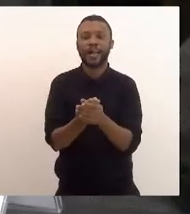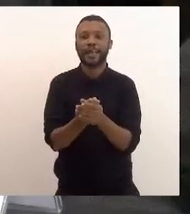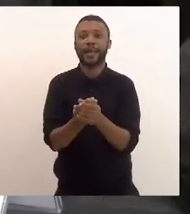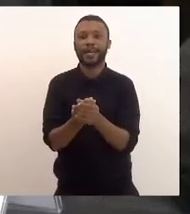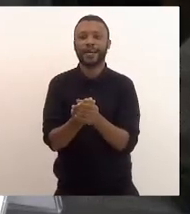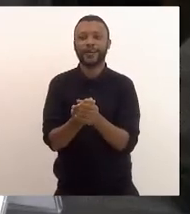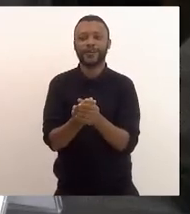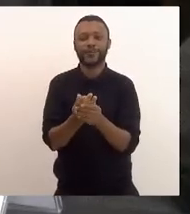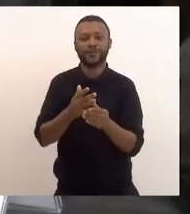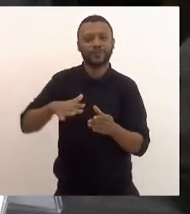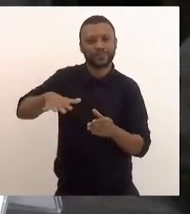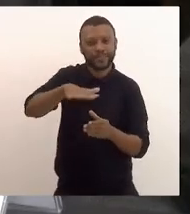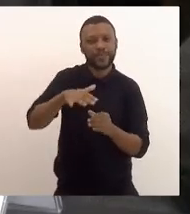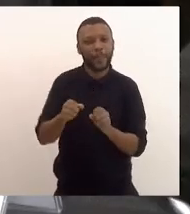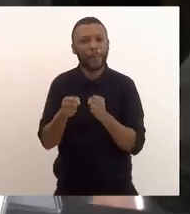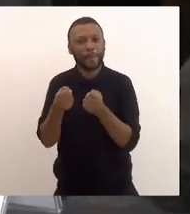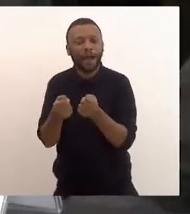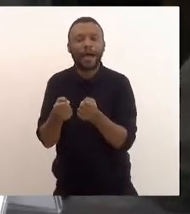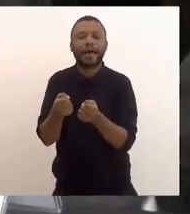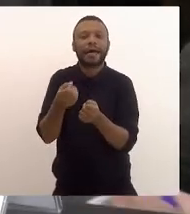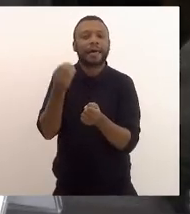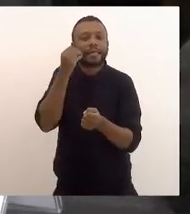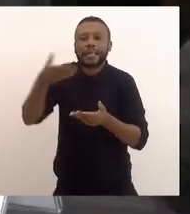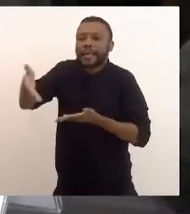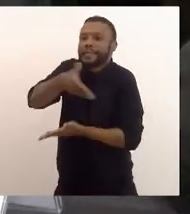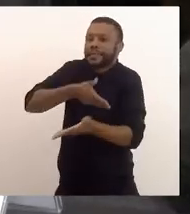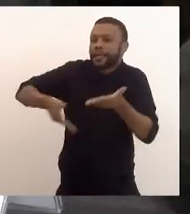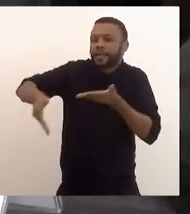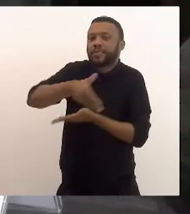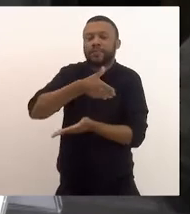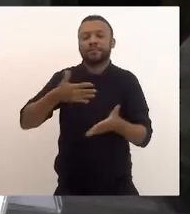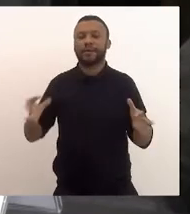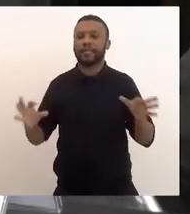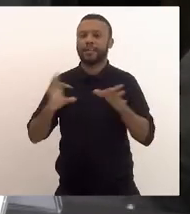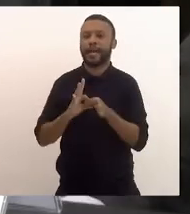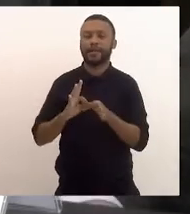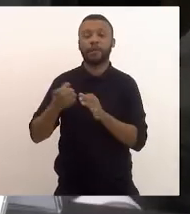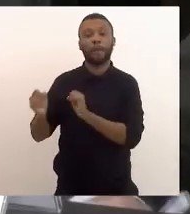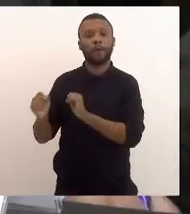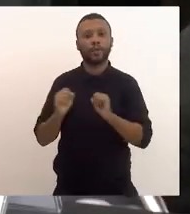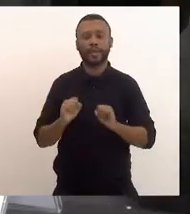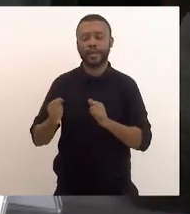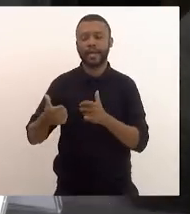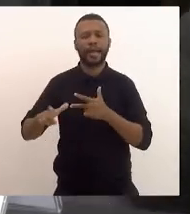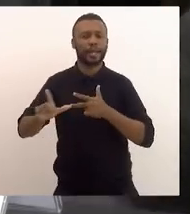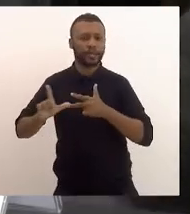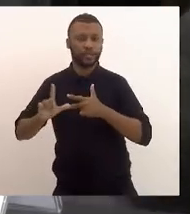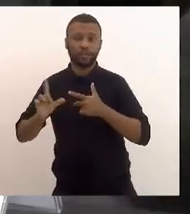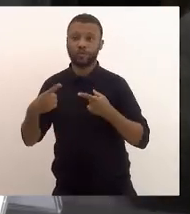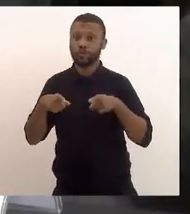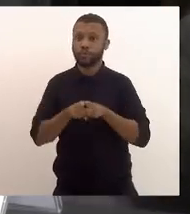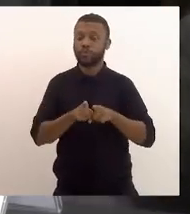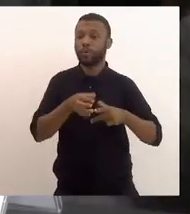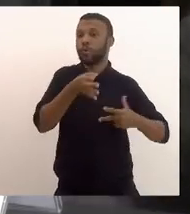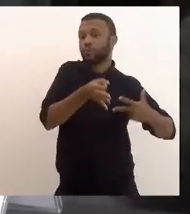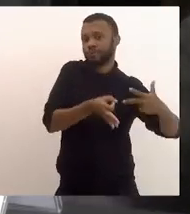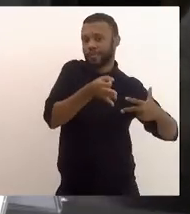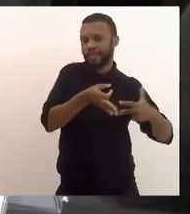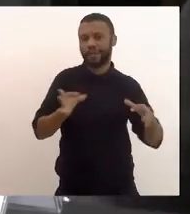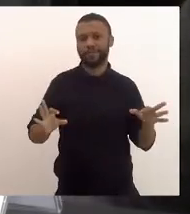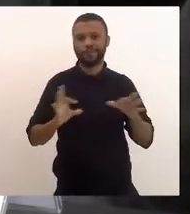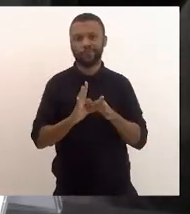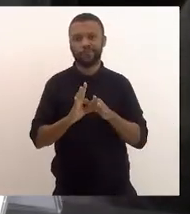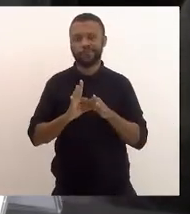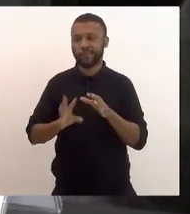entre os poderes pensar a interação que é feita dura de relativo e o Poder Judiciário a partir desta